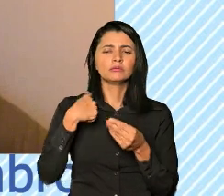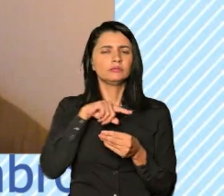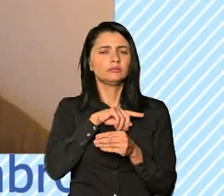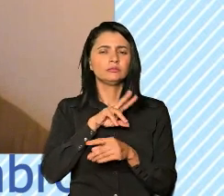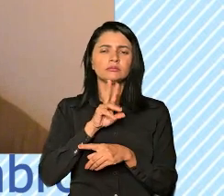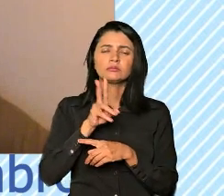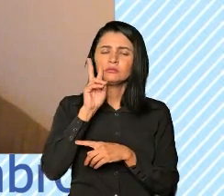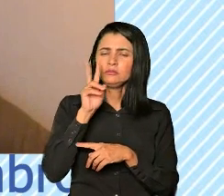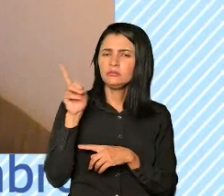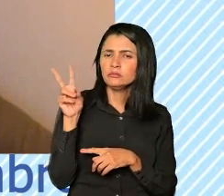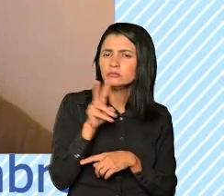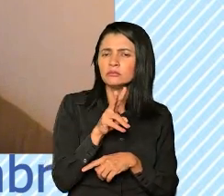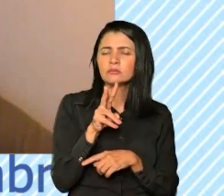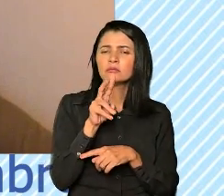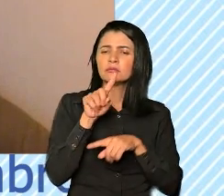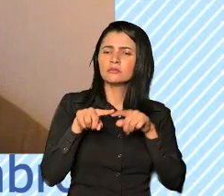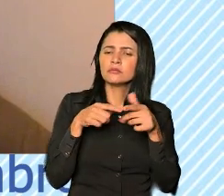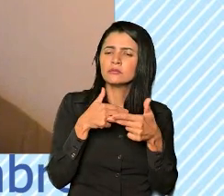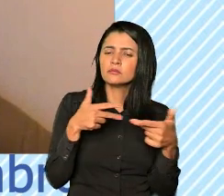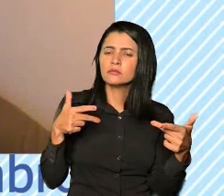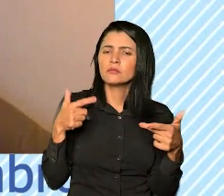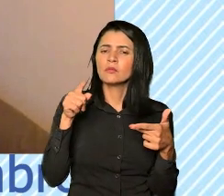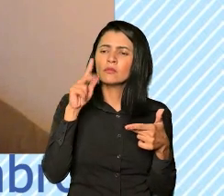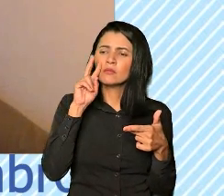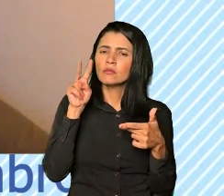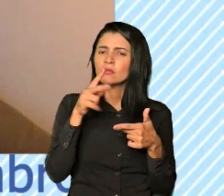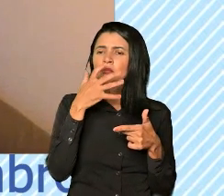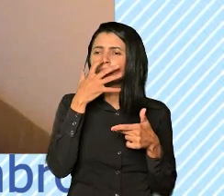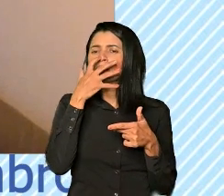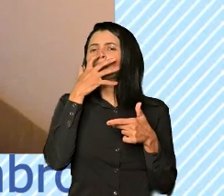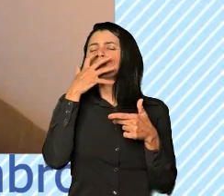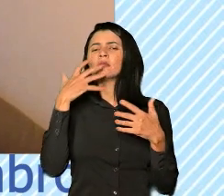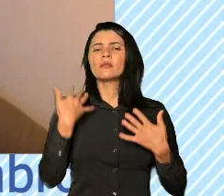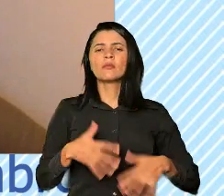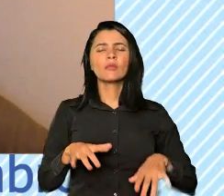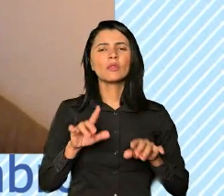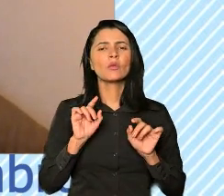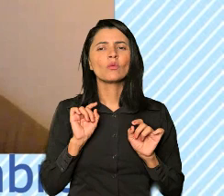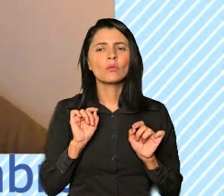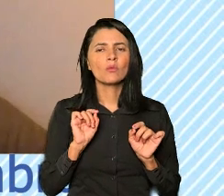sempre olha as coisas da posição mais saliente, ou seja,